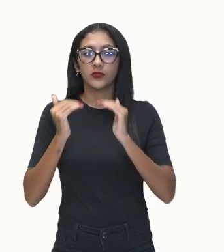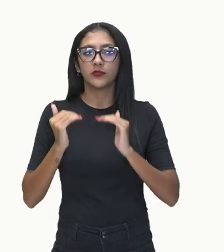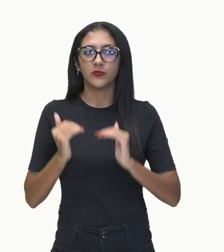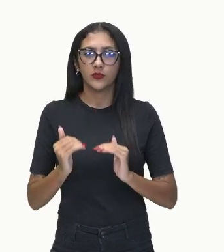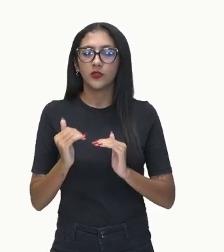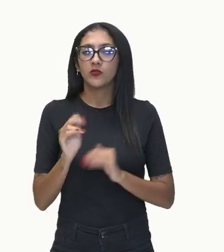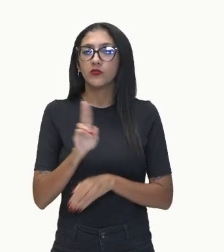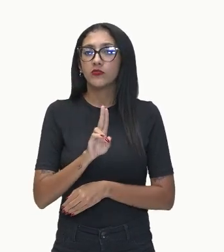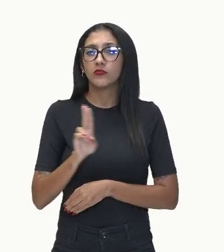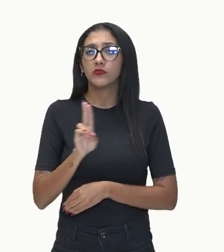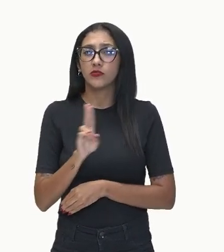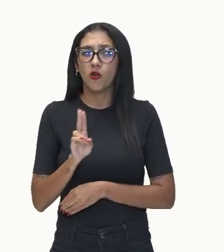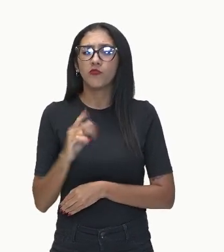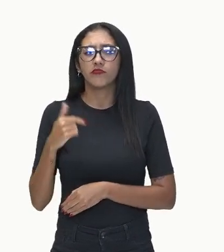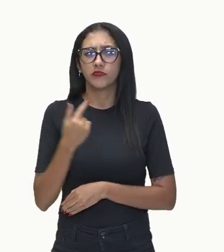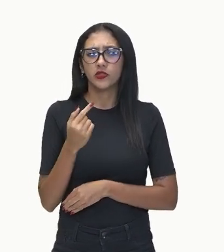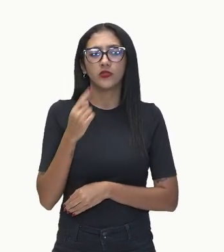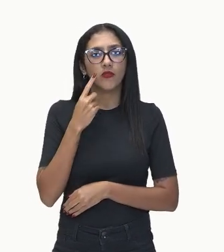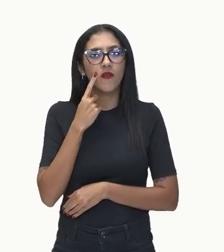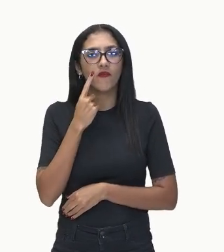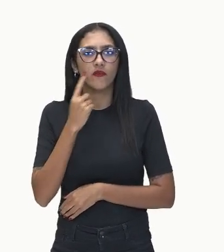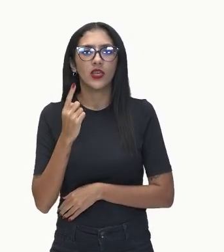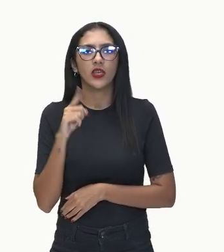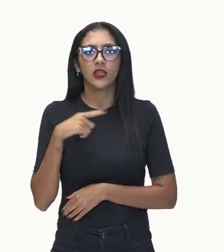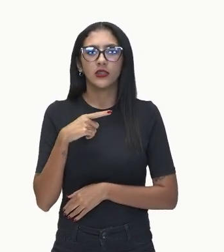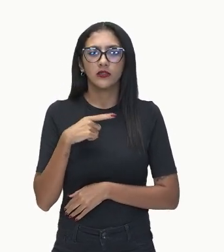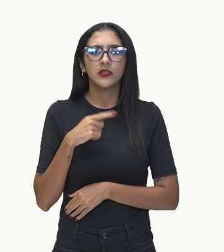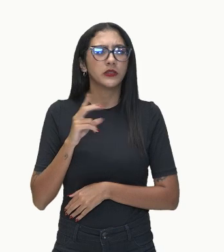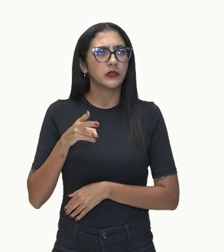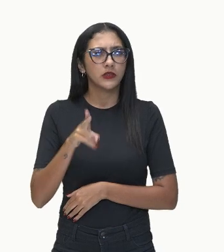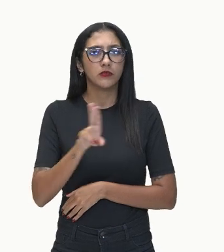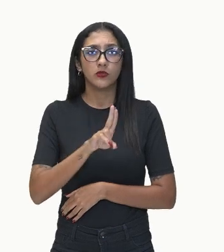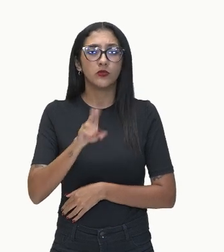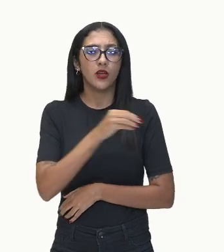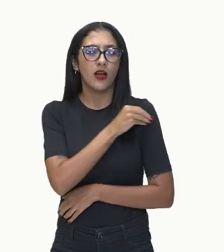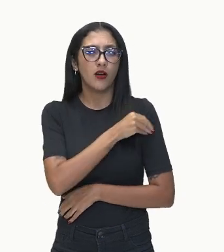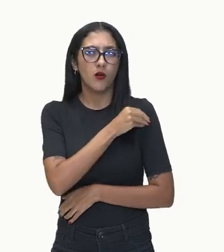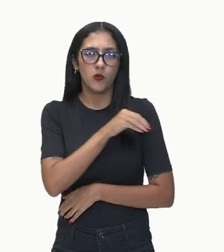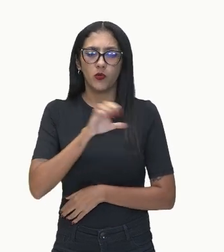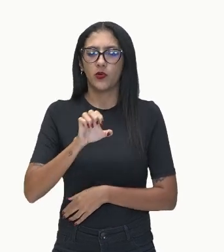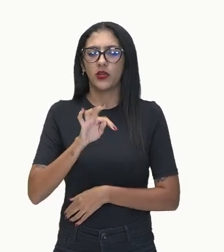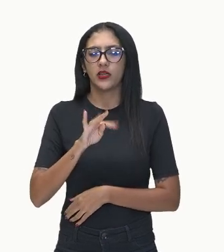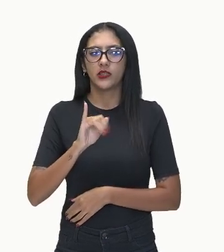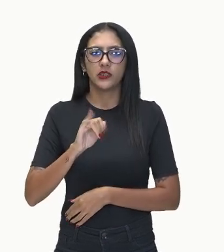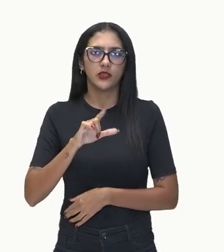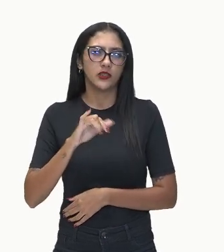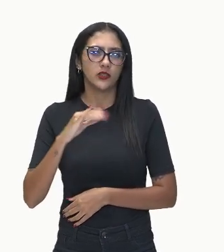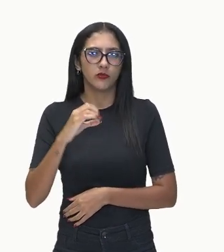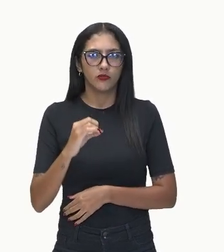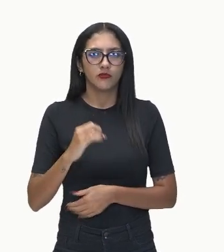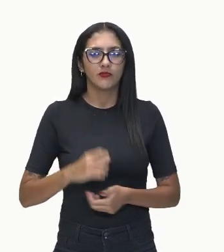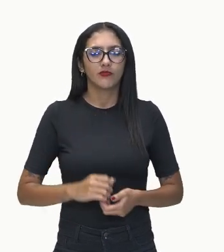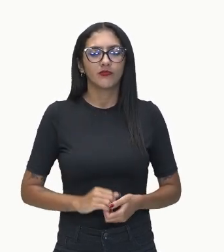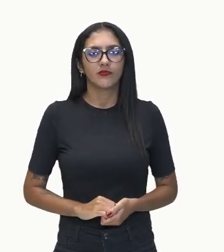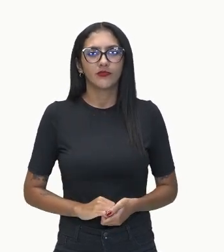o nome usual sempre começa com a palavra álcool, álcool etílico.